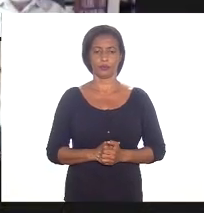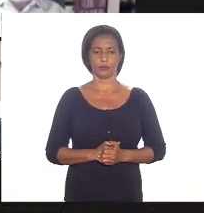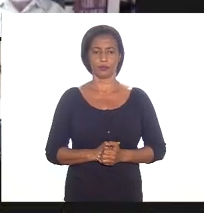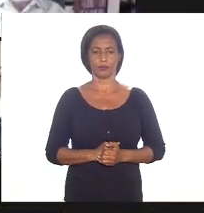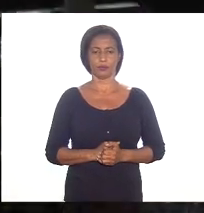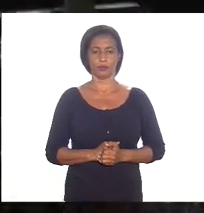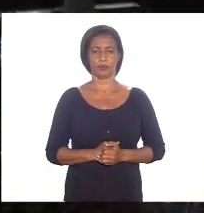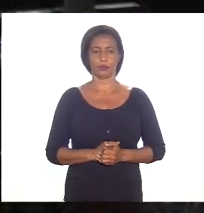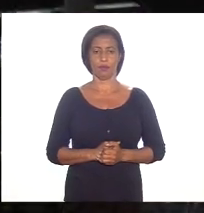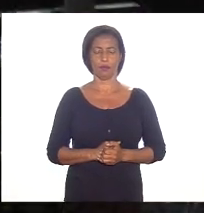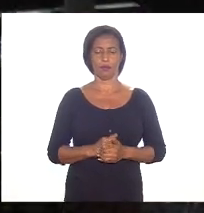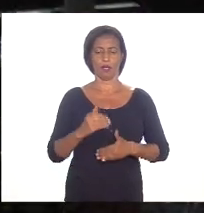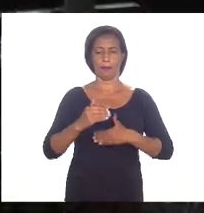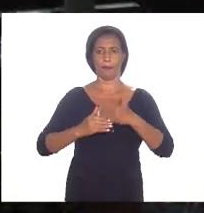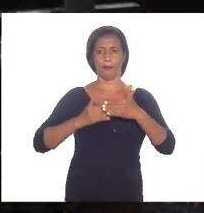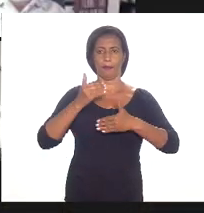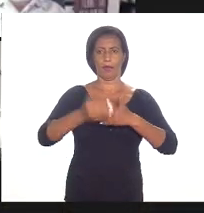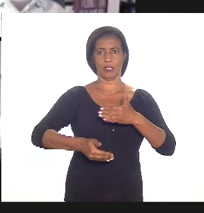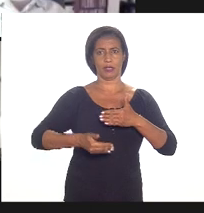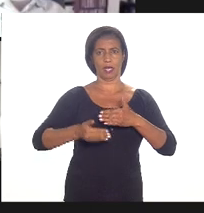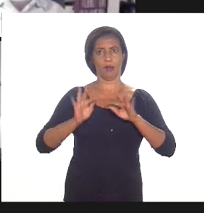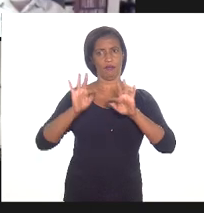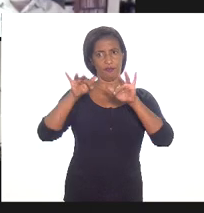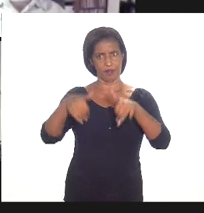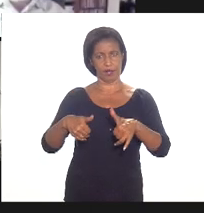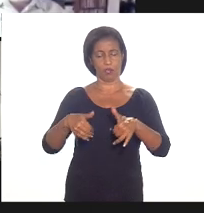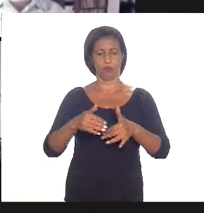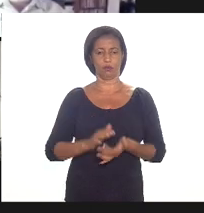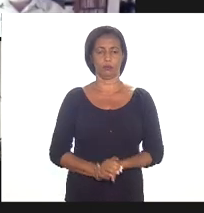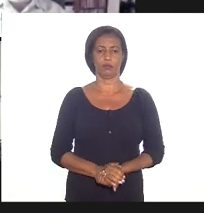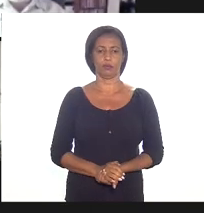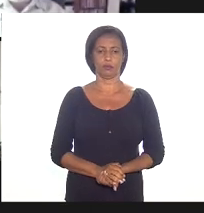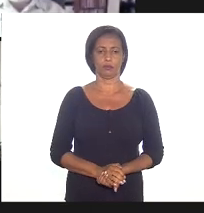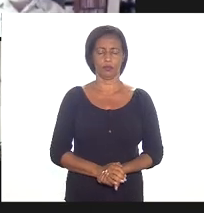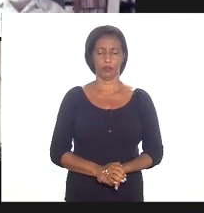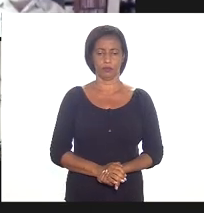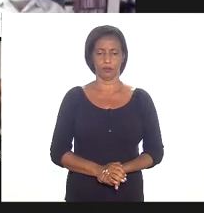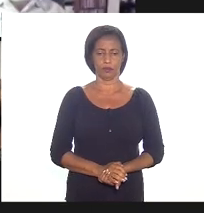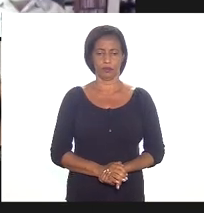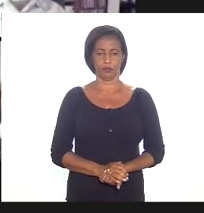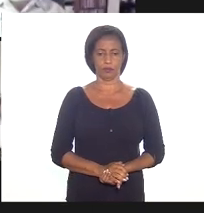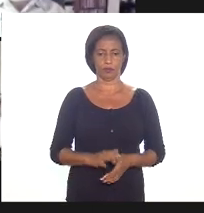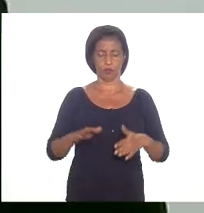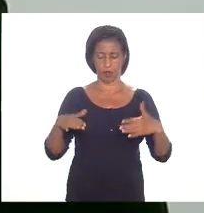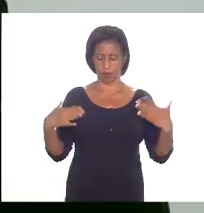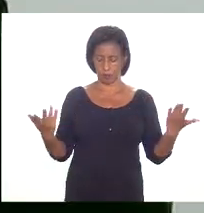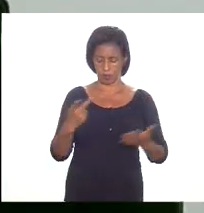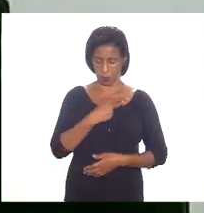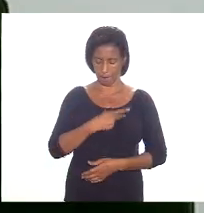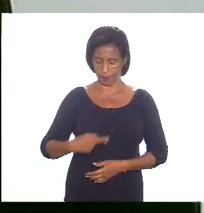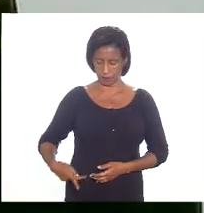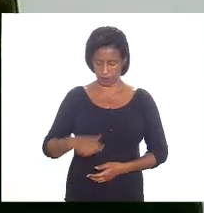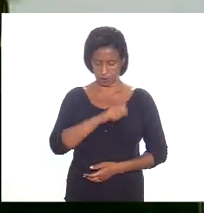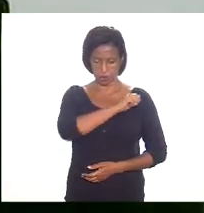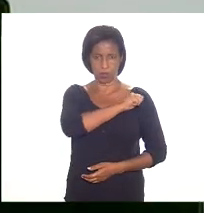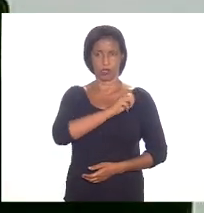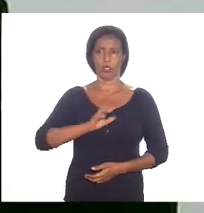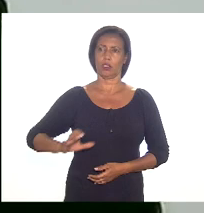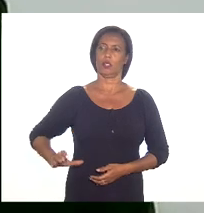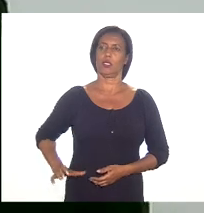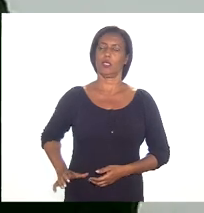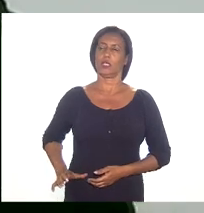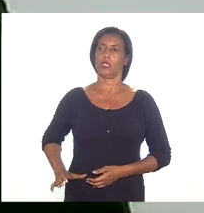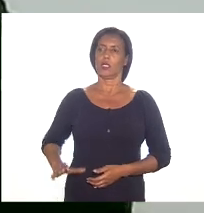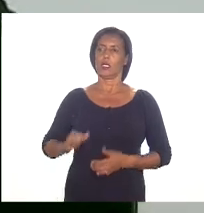passar para o expediente final. Obrigado. Senhor presidente, deputado André Ciliano, a quem tenho não só